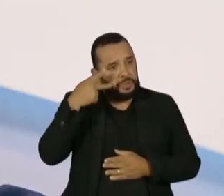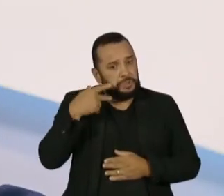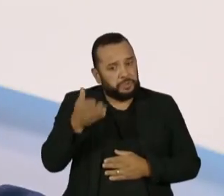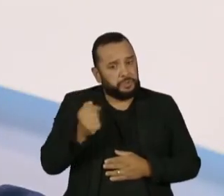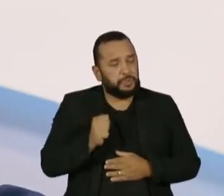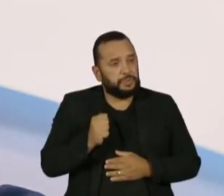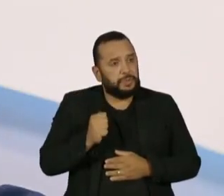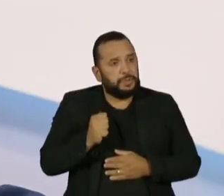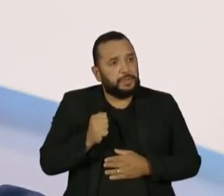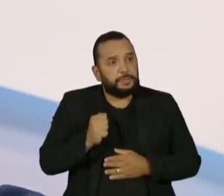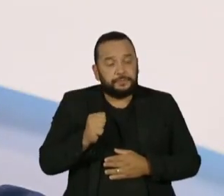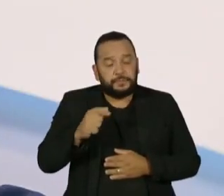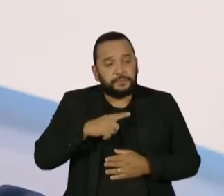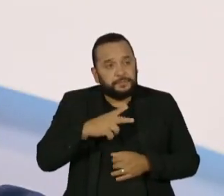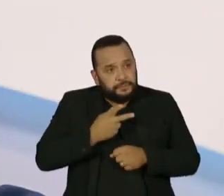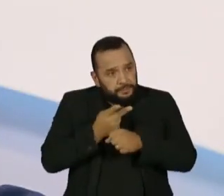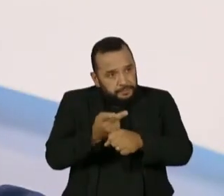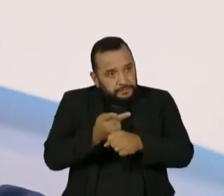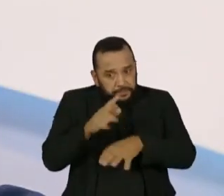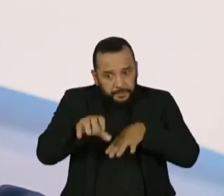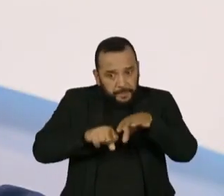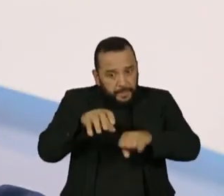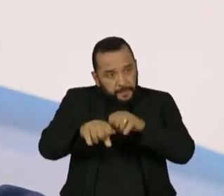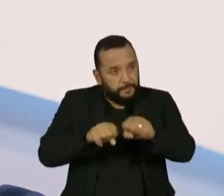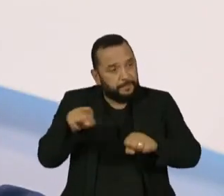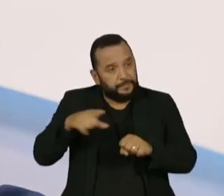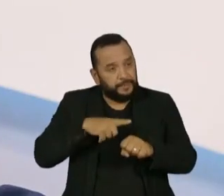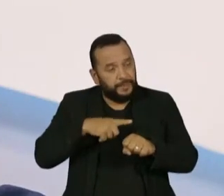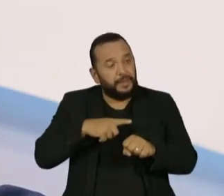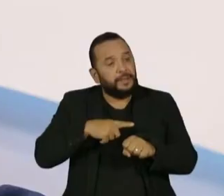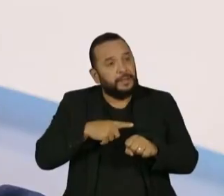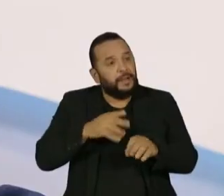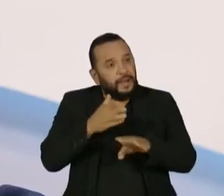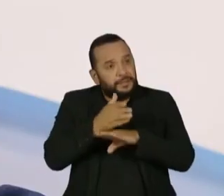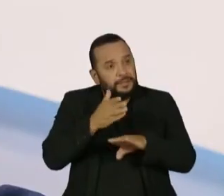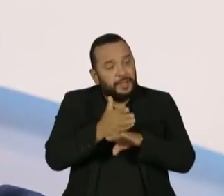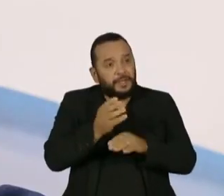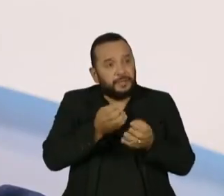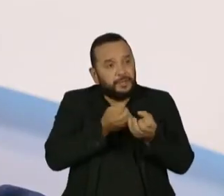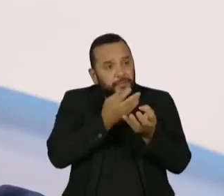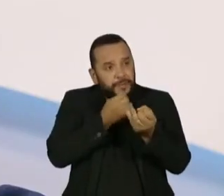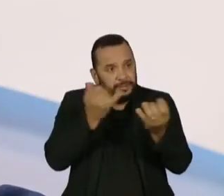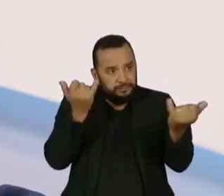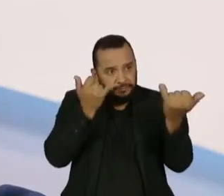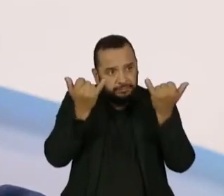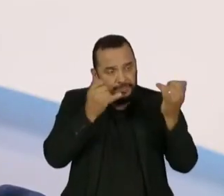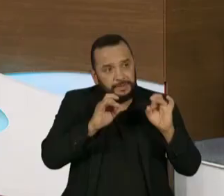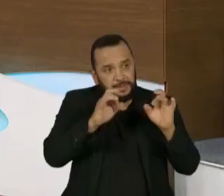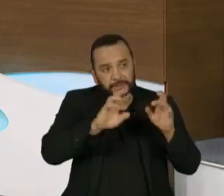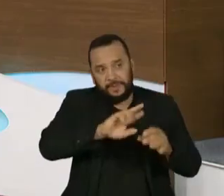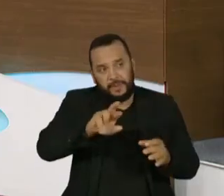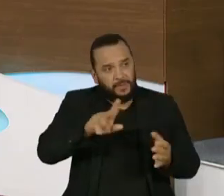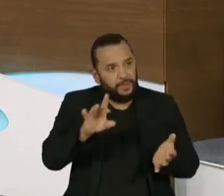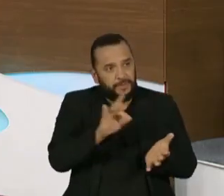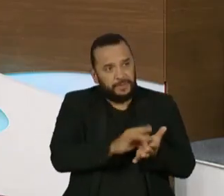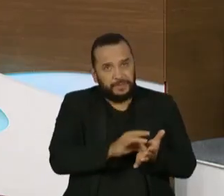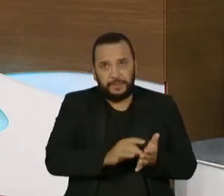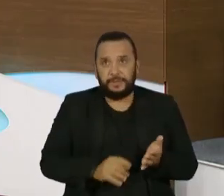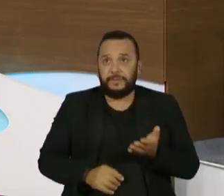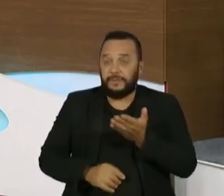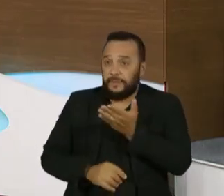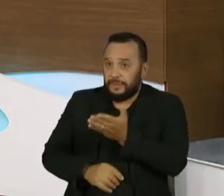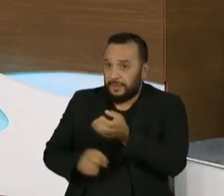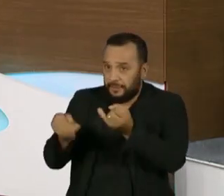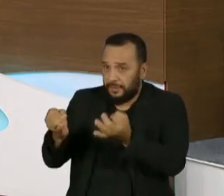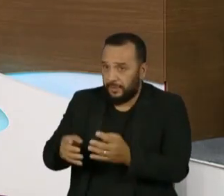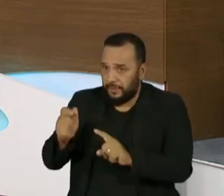foi utilizado na busca e apreensão, de que ele poderia ter acesso a informações privilegiadas, não é verdadeiro. Senador, o senhor acabou de dizer